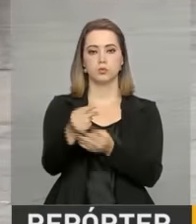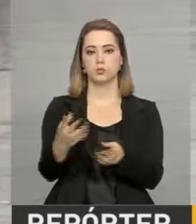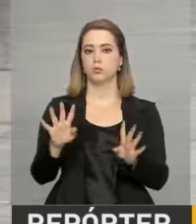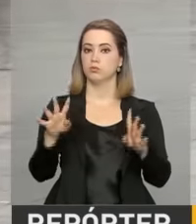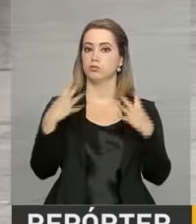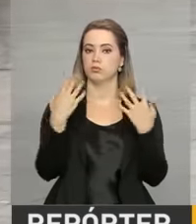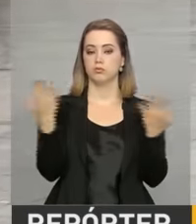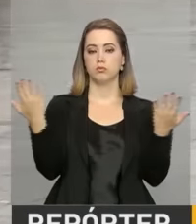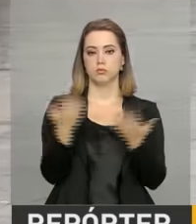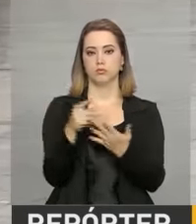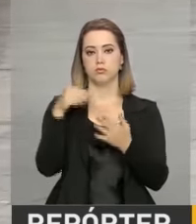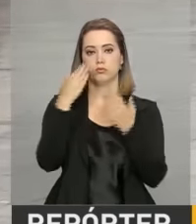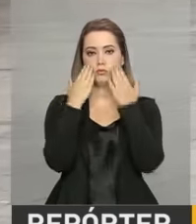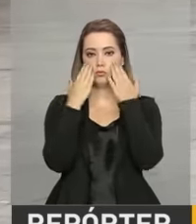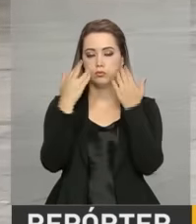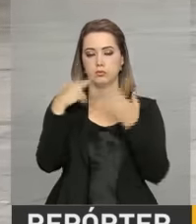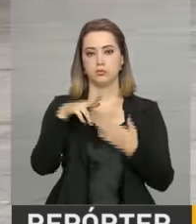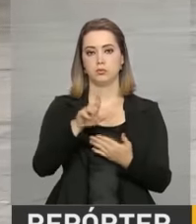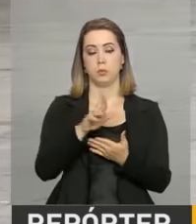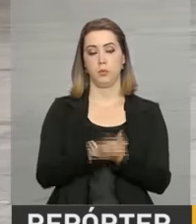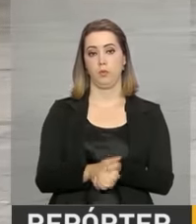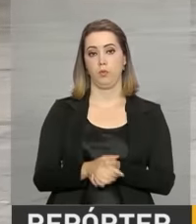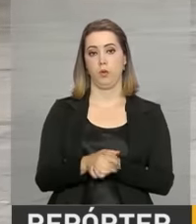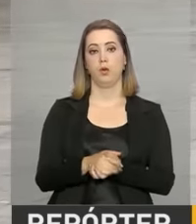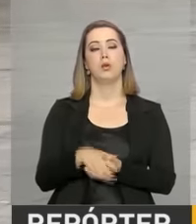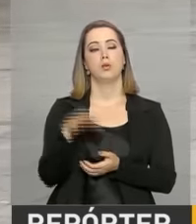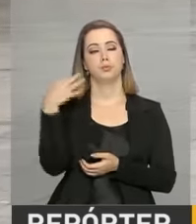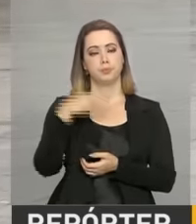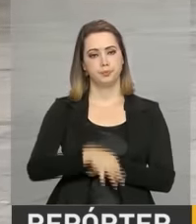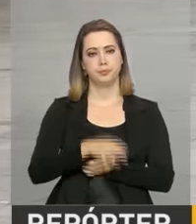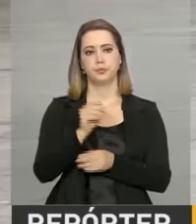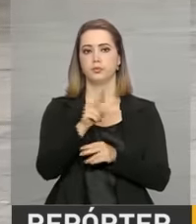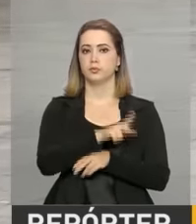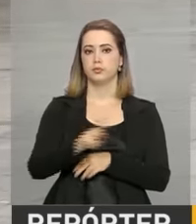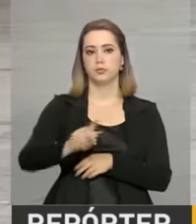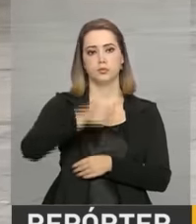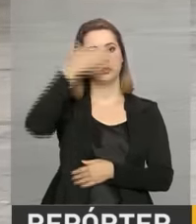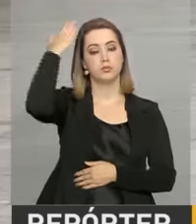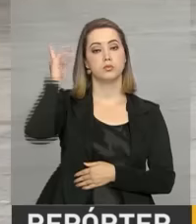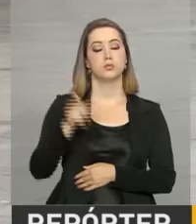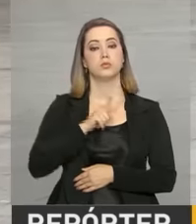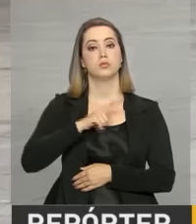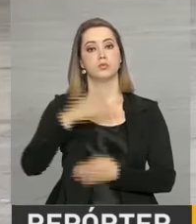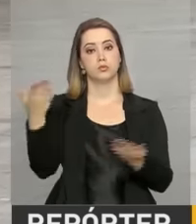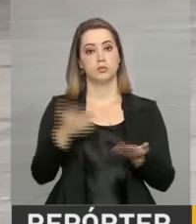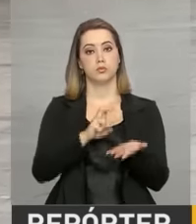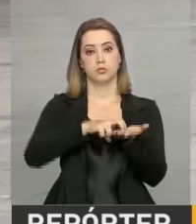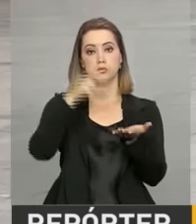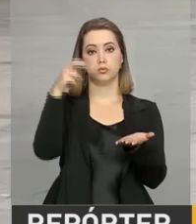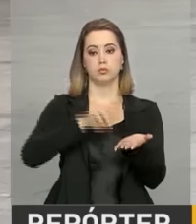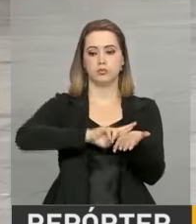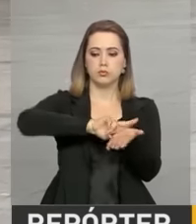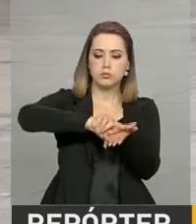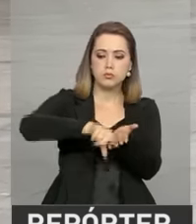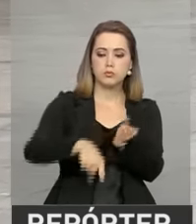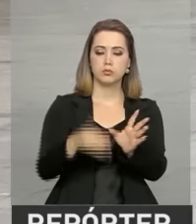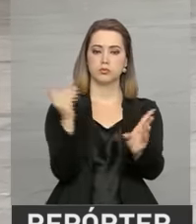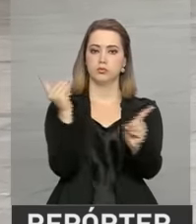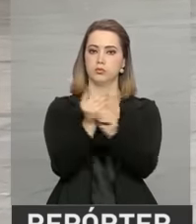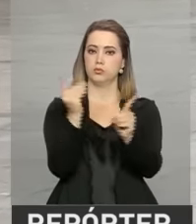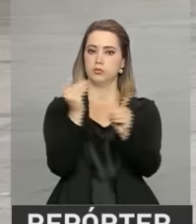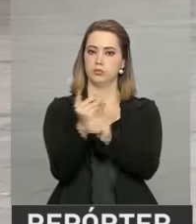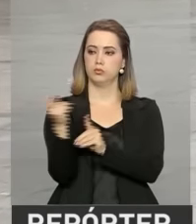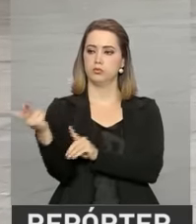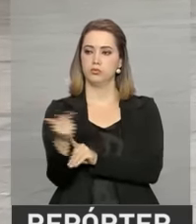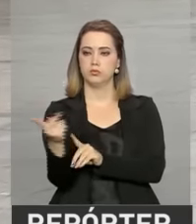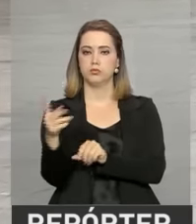assistem aqui na TV NBR. Exatamente, o presidente Michel Temer manteve hoje pela manhã, também no começo da tarde, uma série de encontros